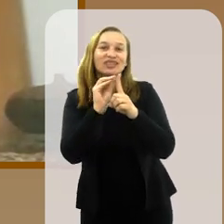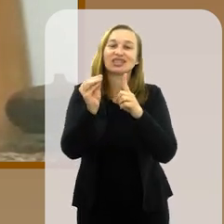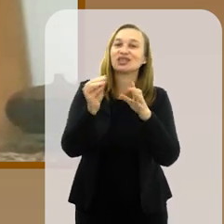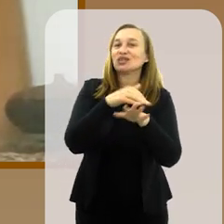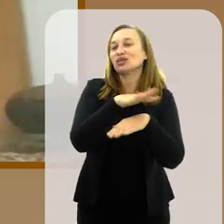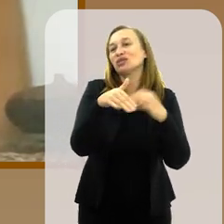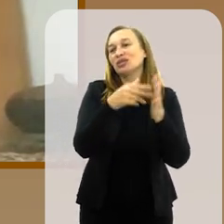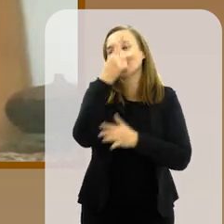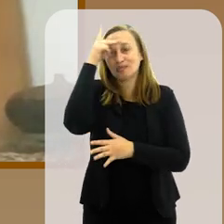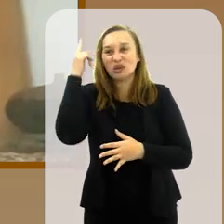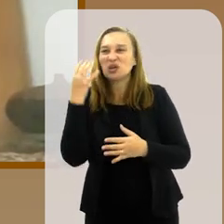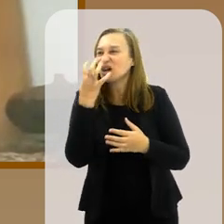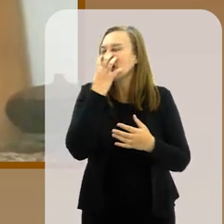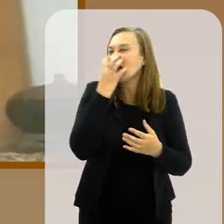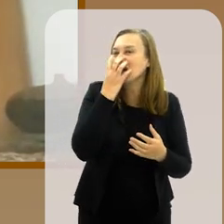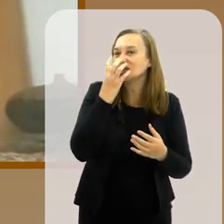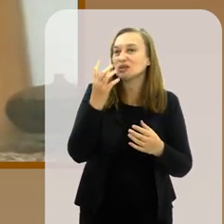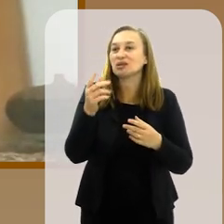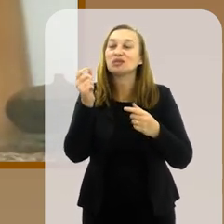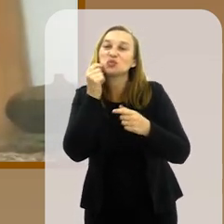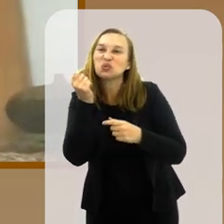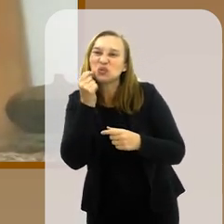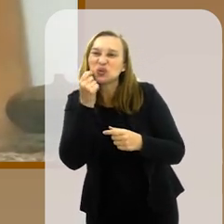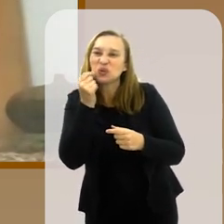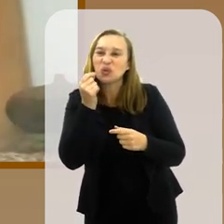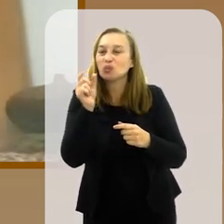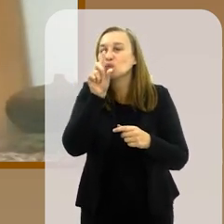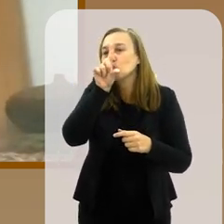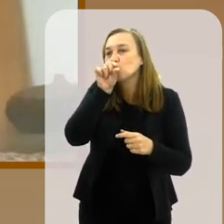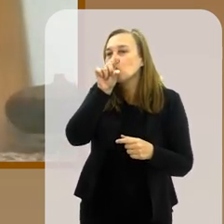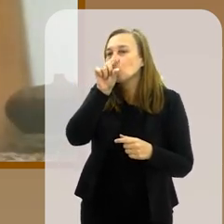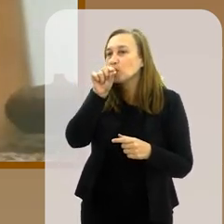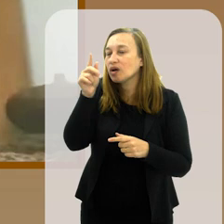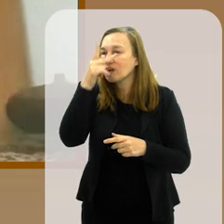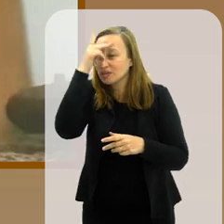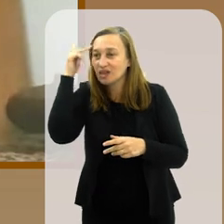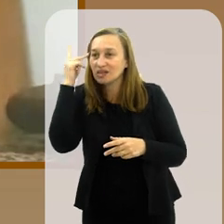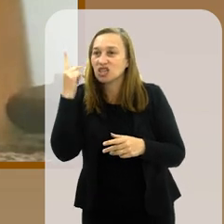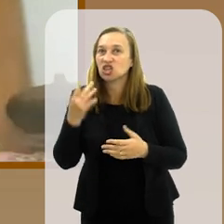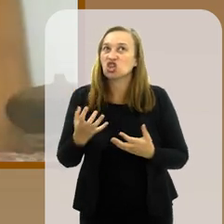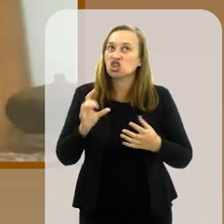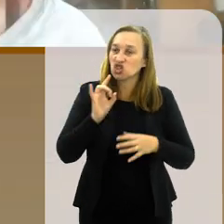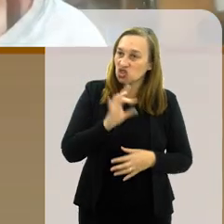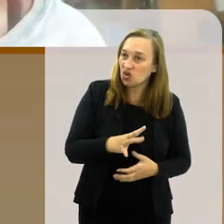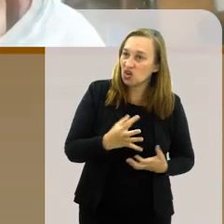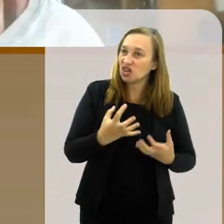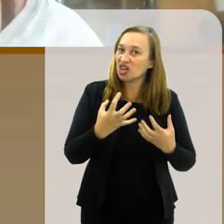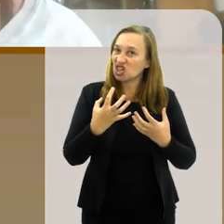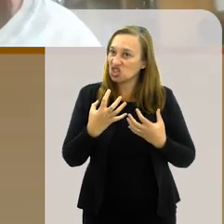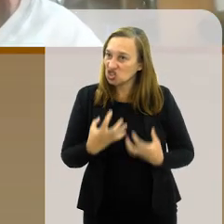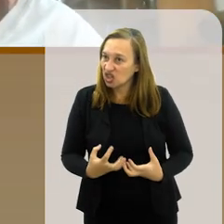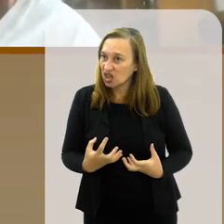e beija quem encontrar no caminho. Gato, cachorro, pessoa, passarinho. Só